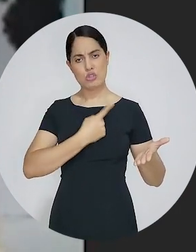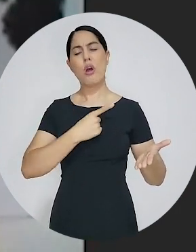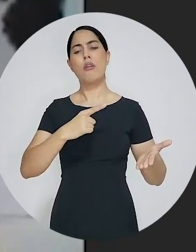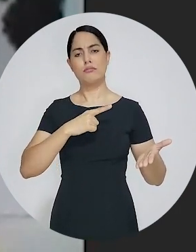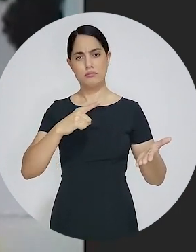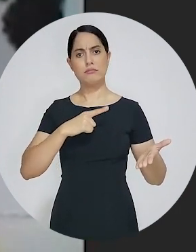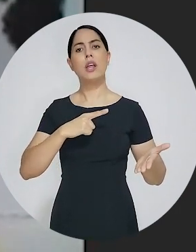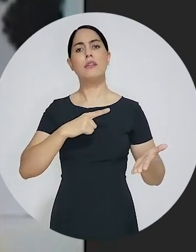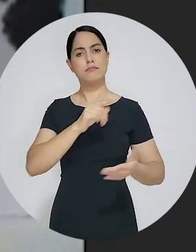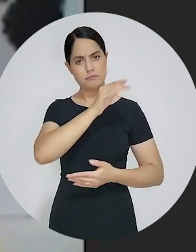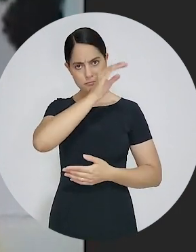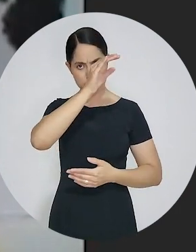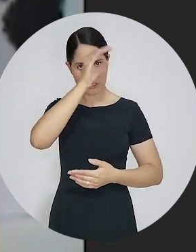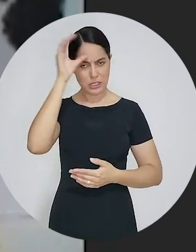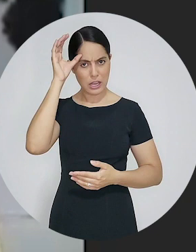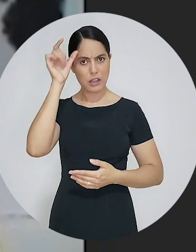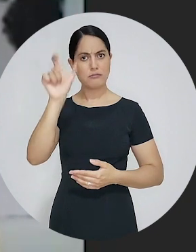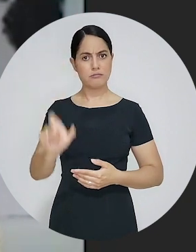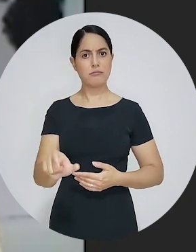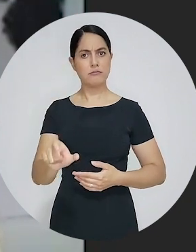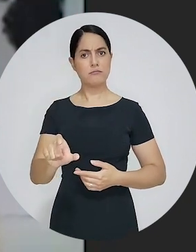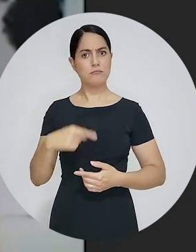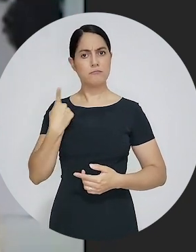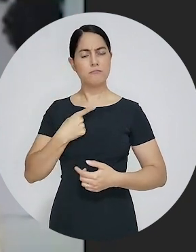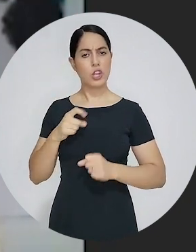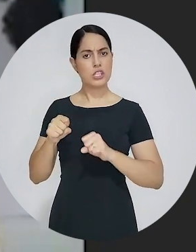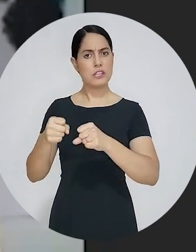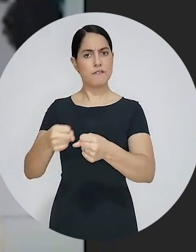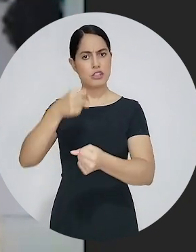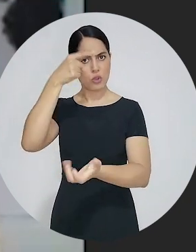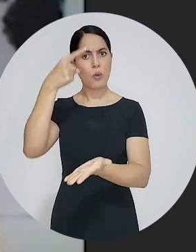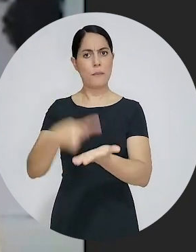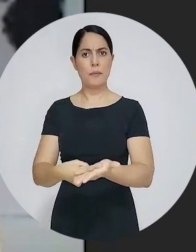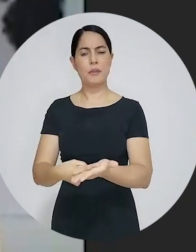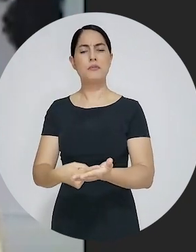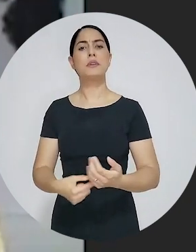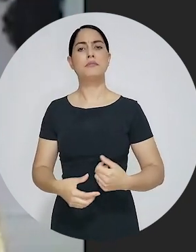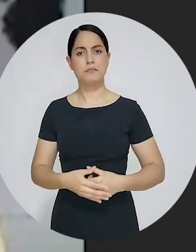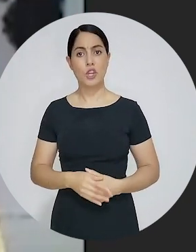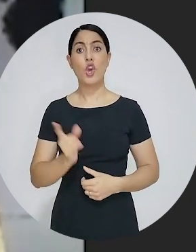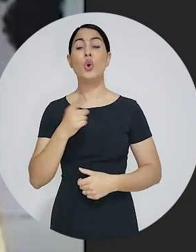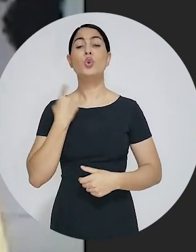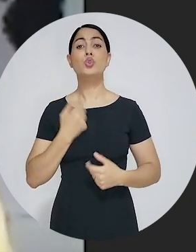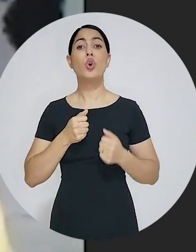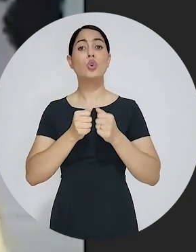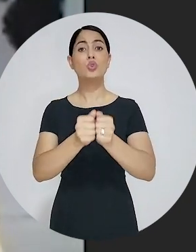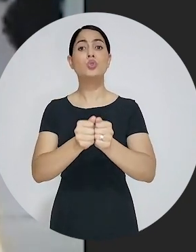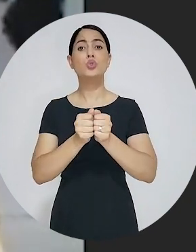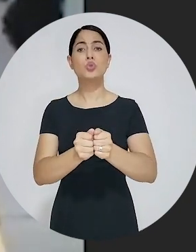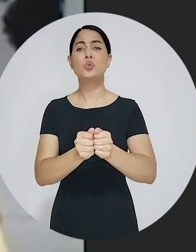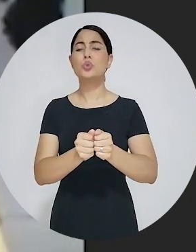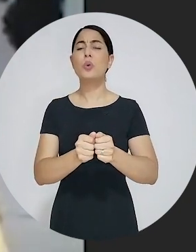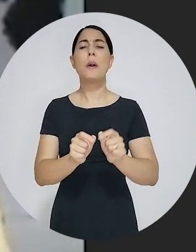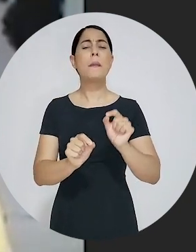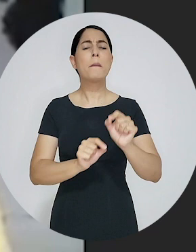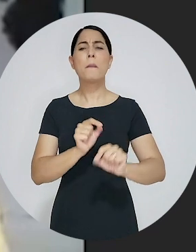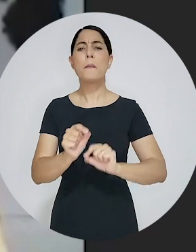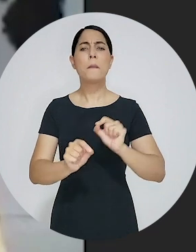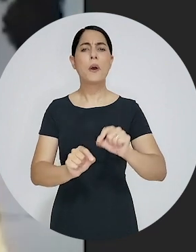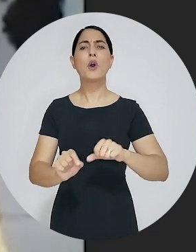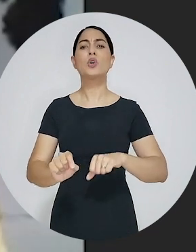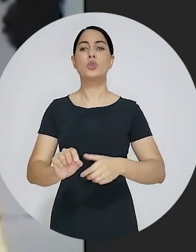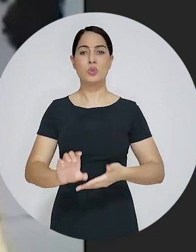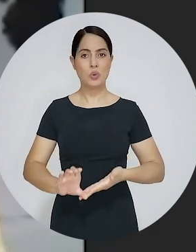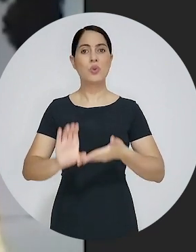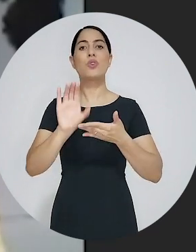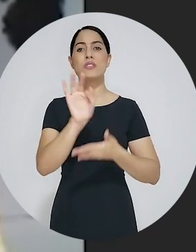fundamentos, defendemos os consumidores brasileiros com muita responsabilidade e comprometimento. Atuamos conjuntamente, todo o sistema de